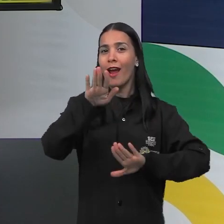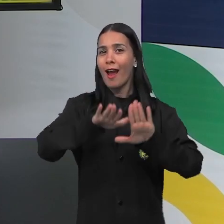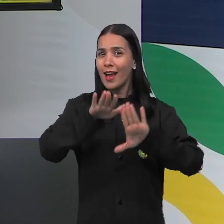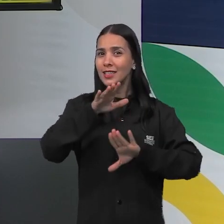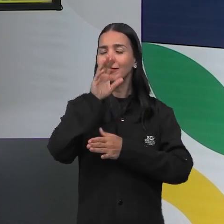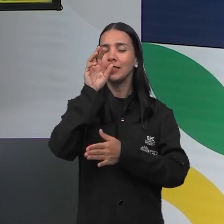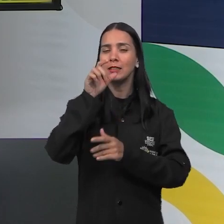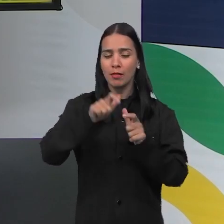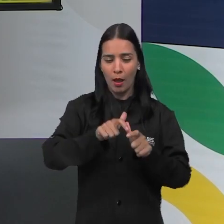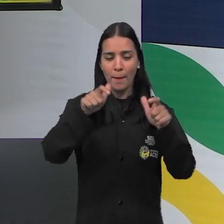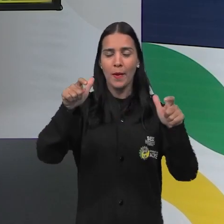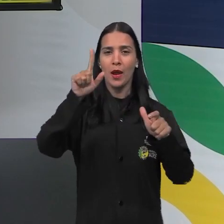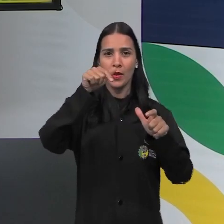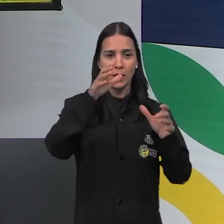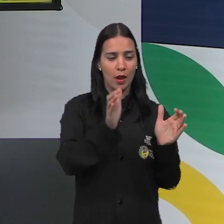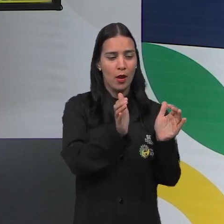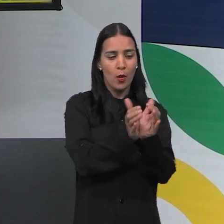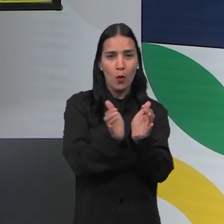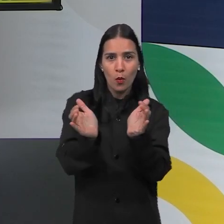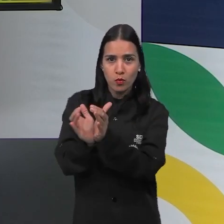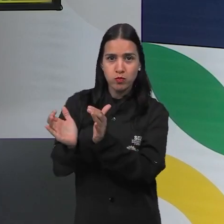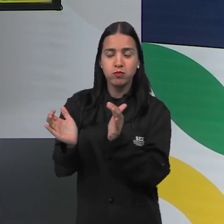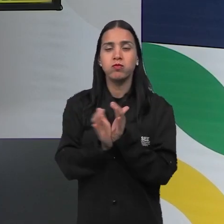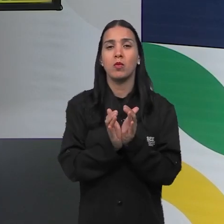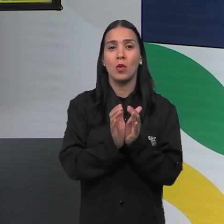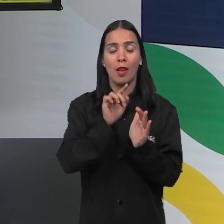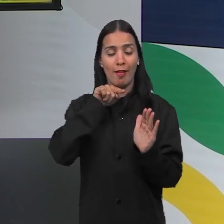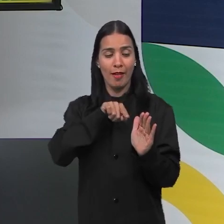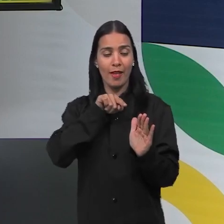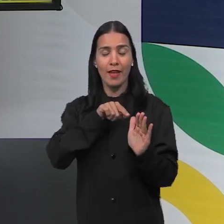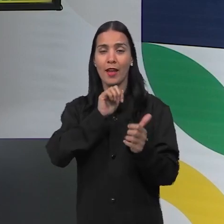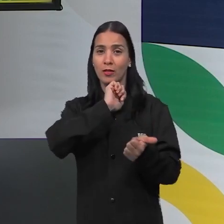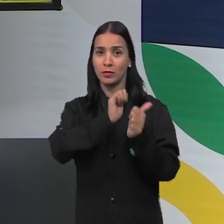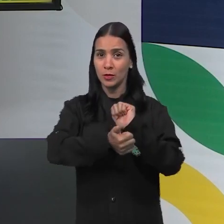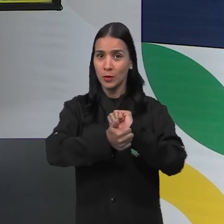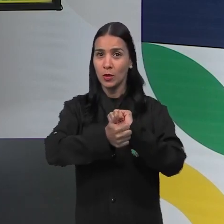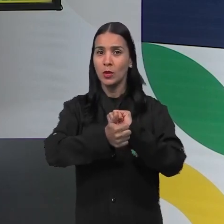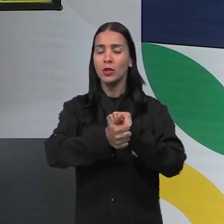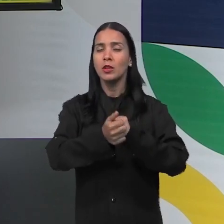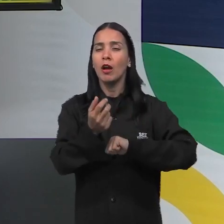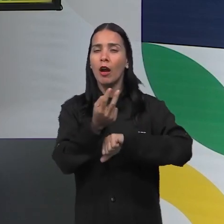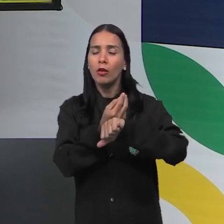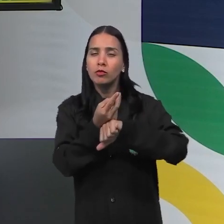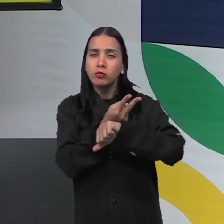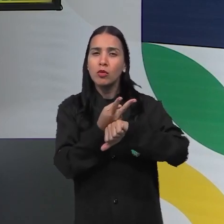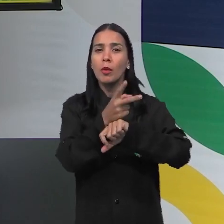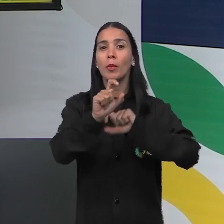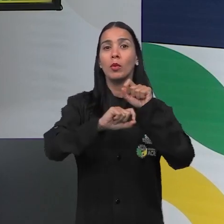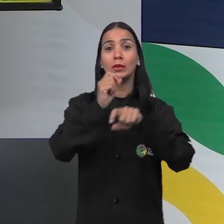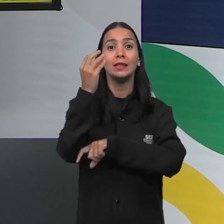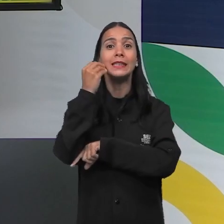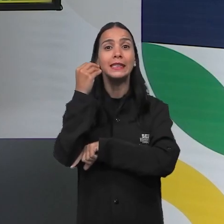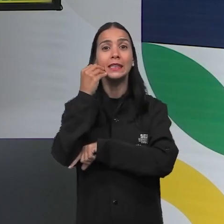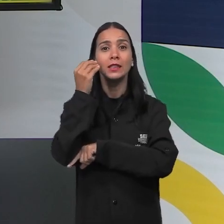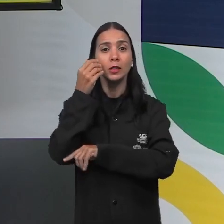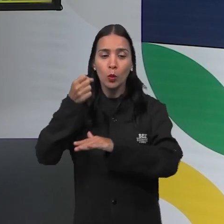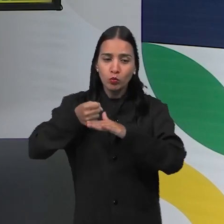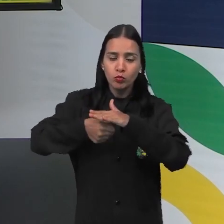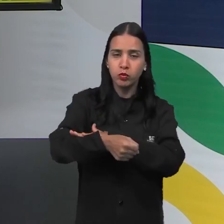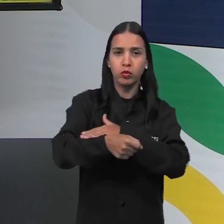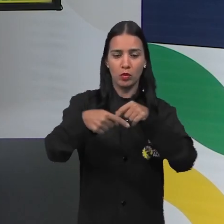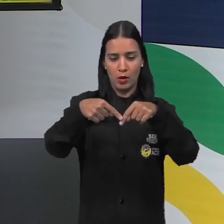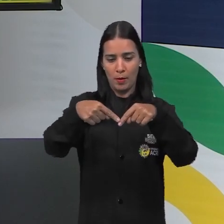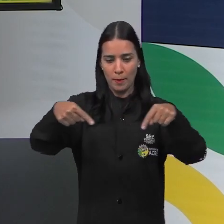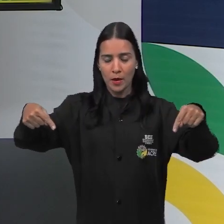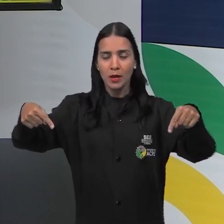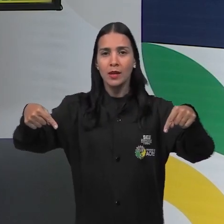modalidades coletivas em que a gente busca atingir e adentrar o espaço da equipe adversária. Tranquilo? Mas